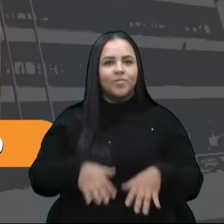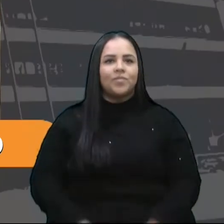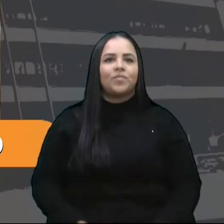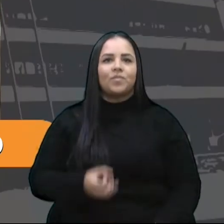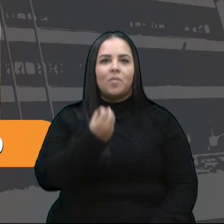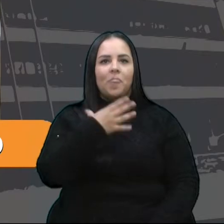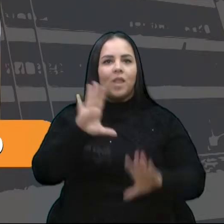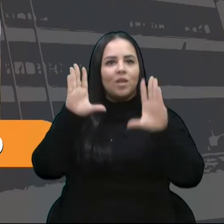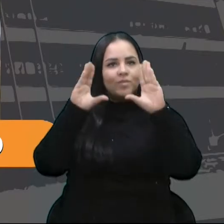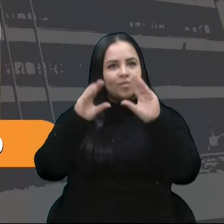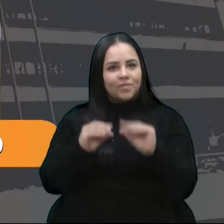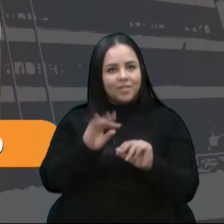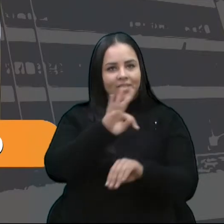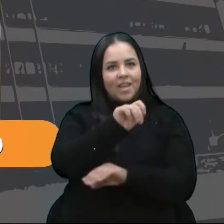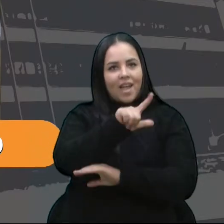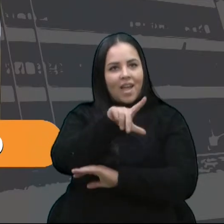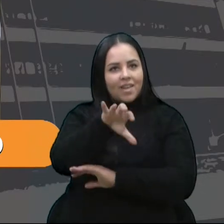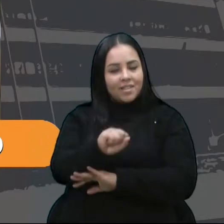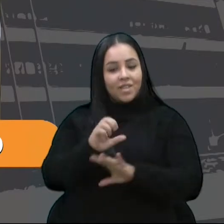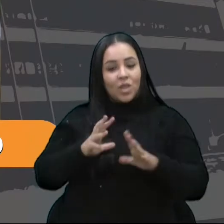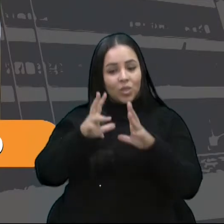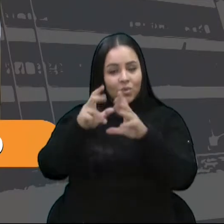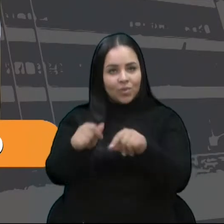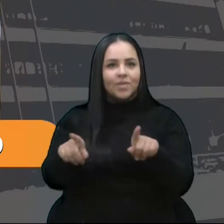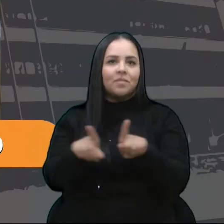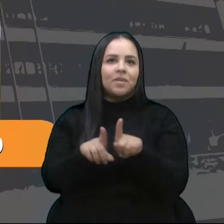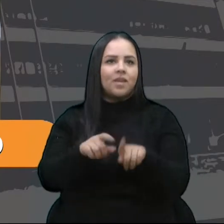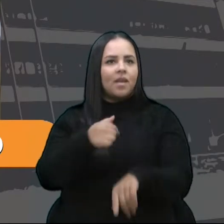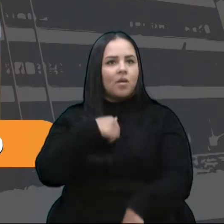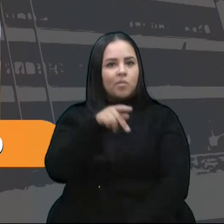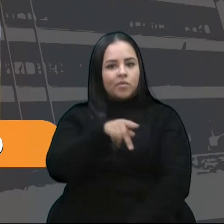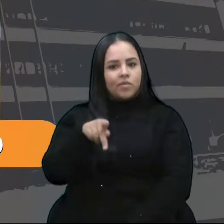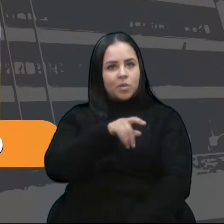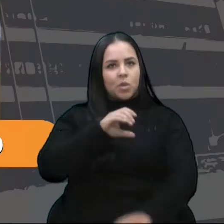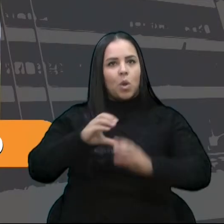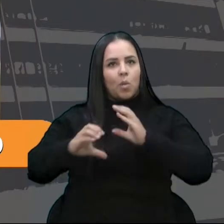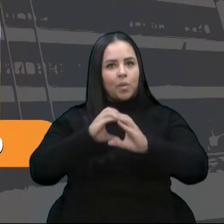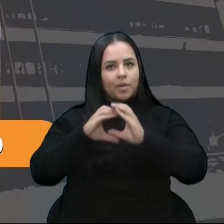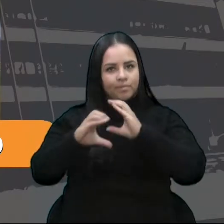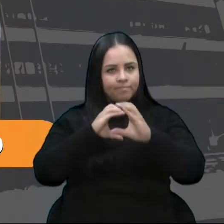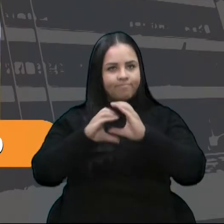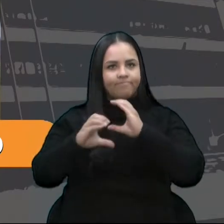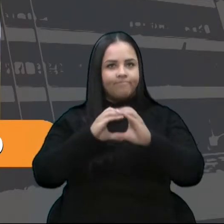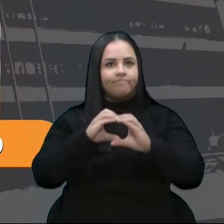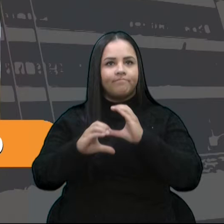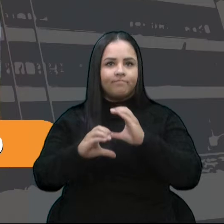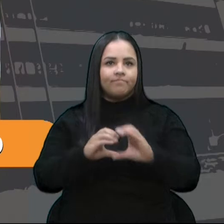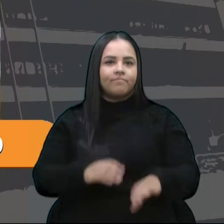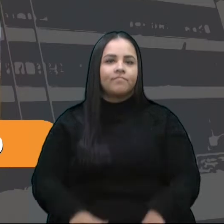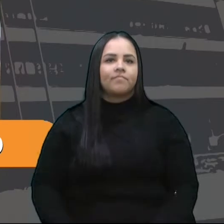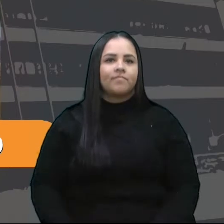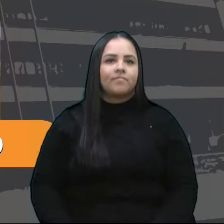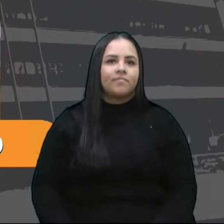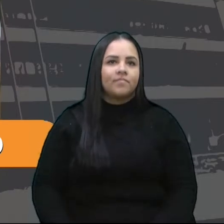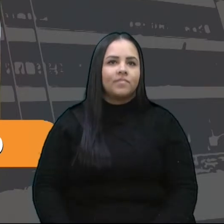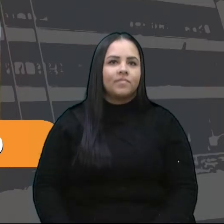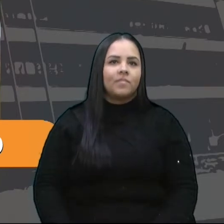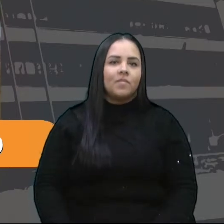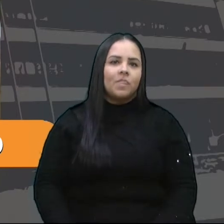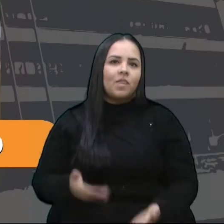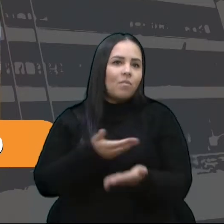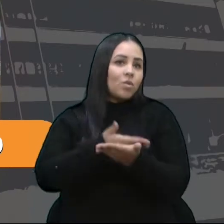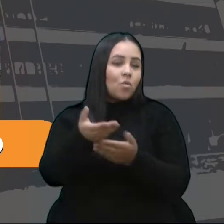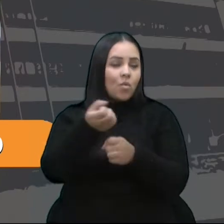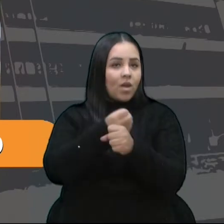a todos. Como professora de comunicação, tem sido assim, desde o ano passado, né,